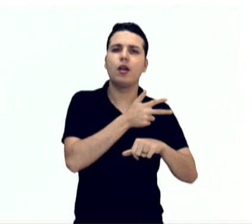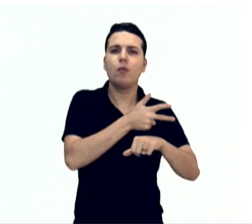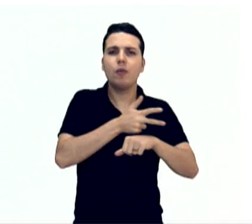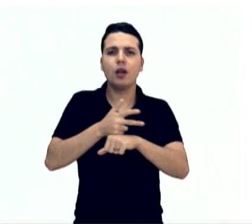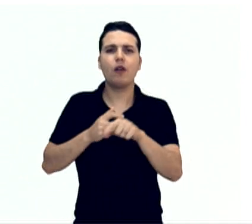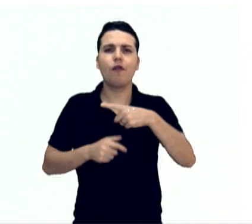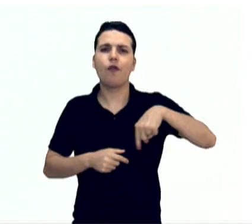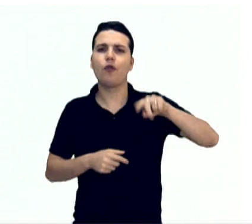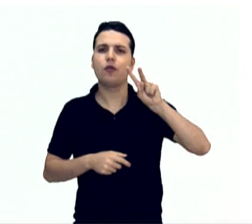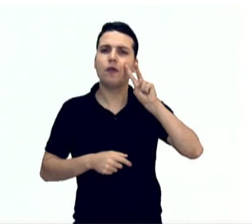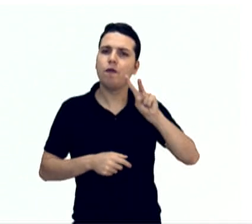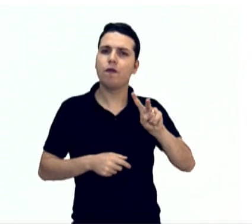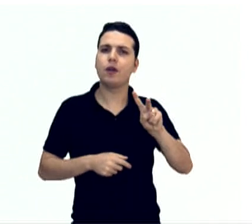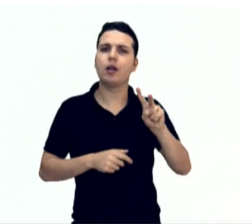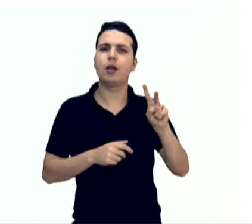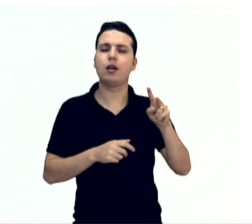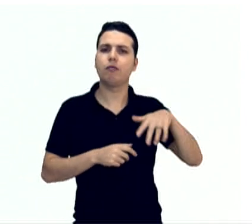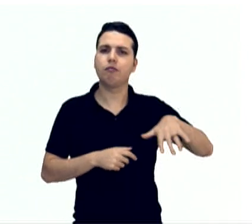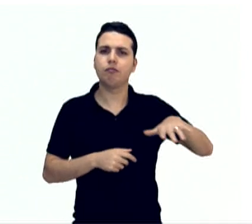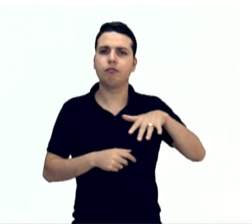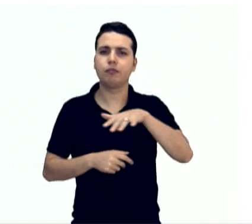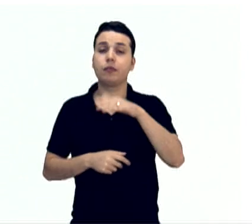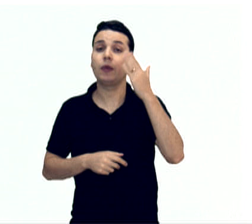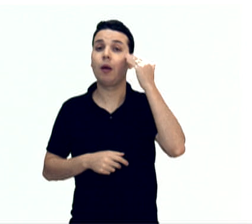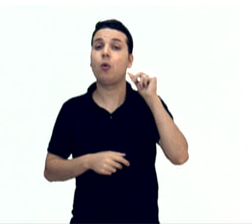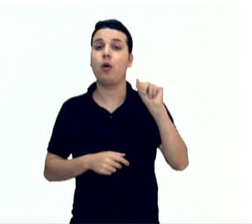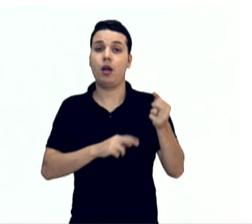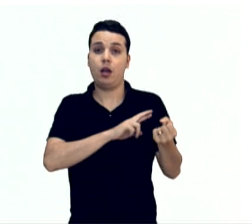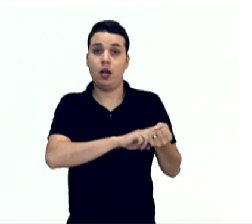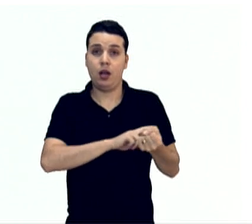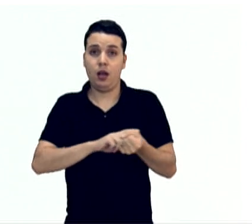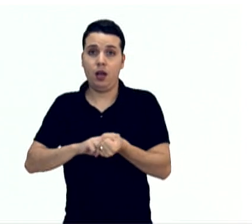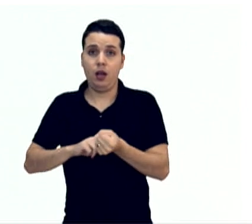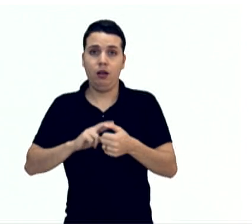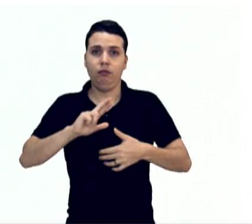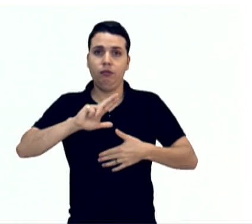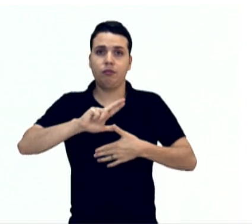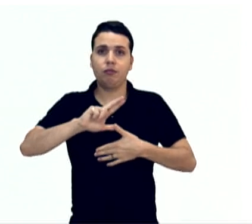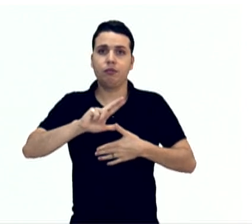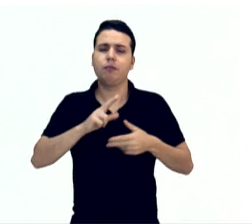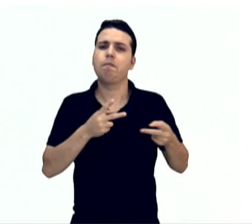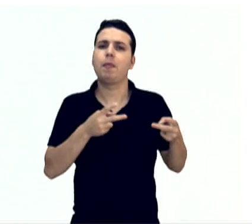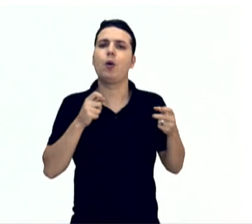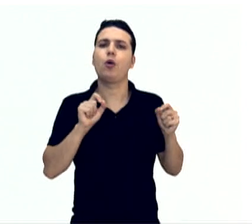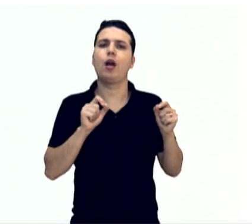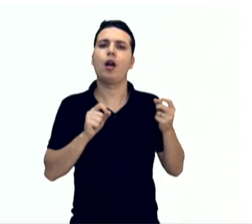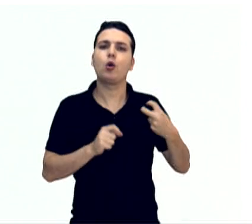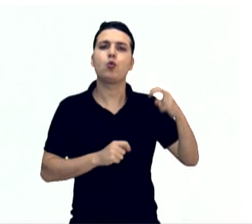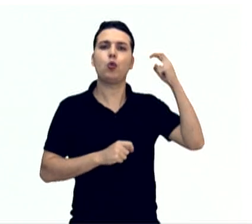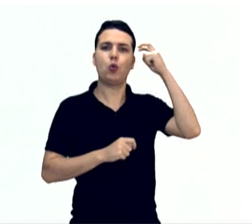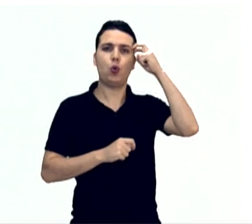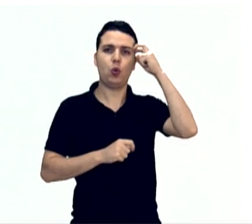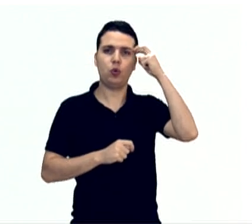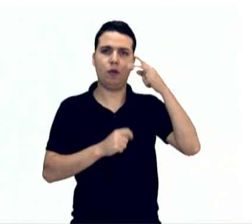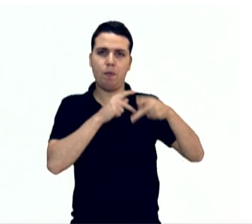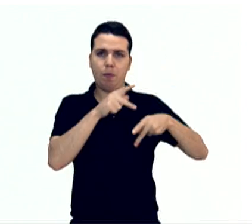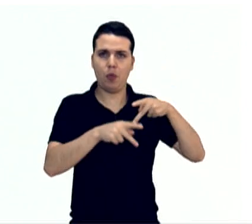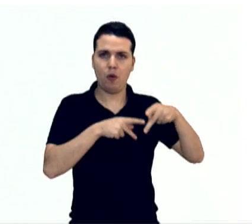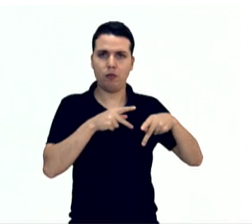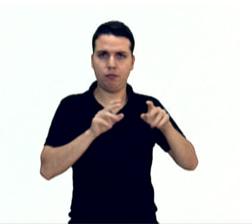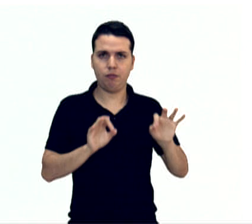esses passos, esses ritmos. Saibam que esses ritmos latinos, eles identificam a cultura mesmo desse povo,